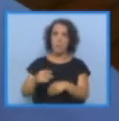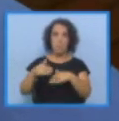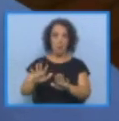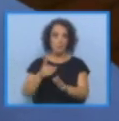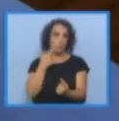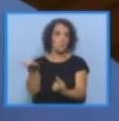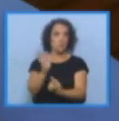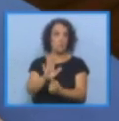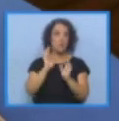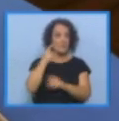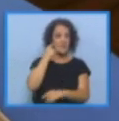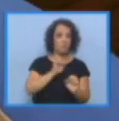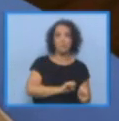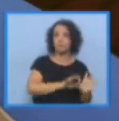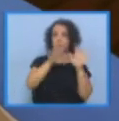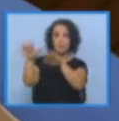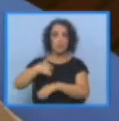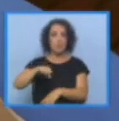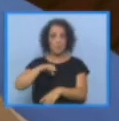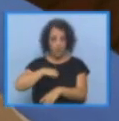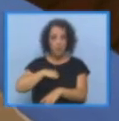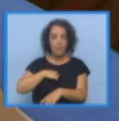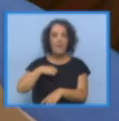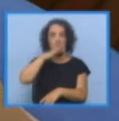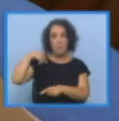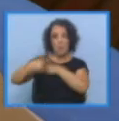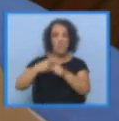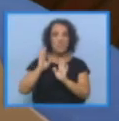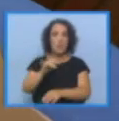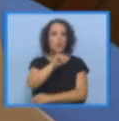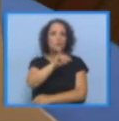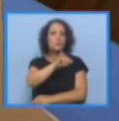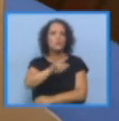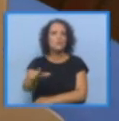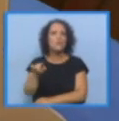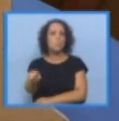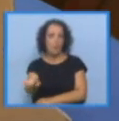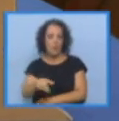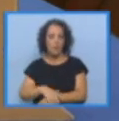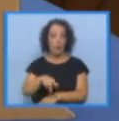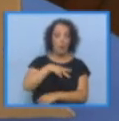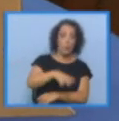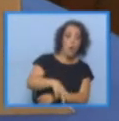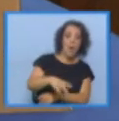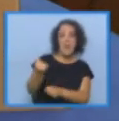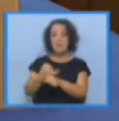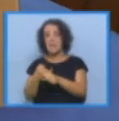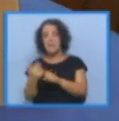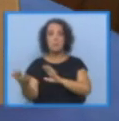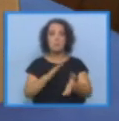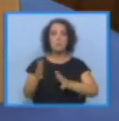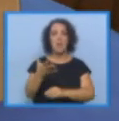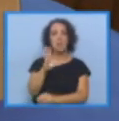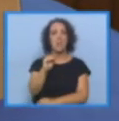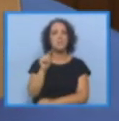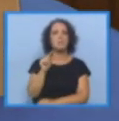Espanha qualquer coisa como 200 mil descendentes de espanhóis. Em Portugal, entre as ilhas e Portugal, chegaram 10 mil nos últimos